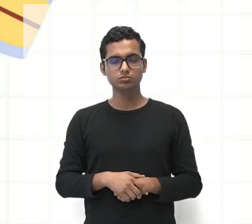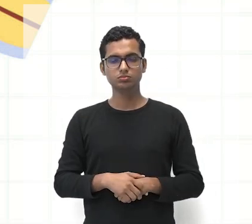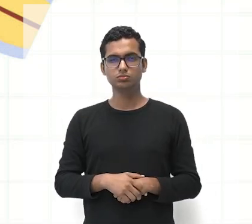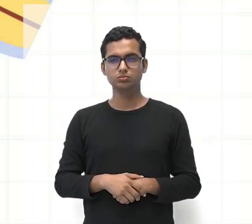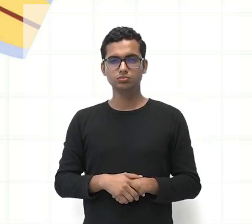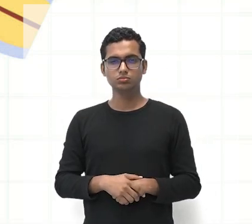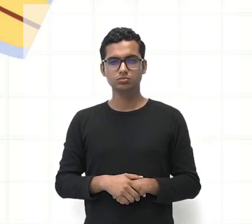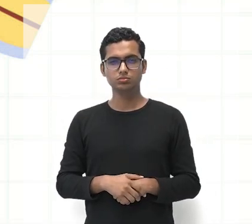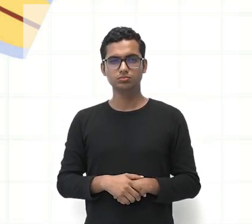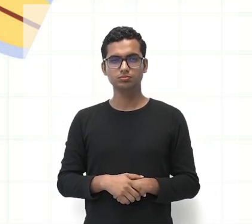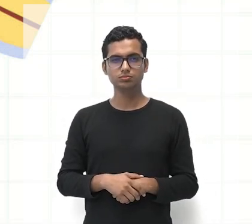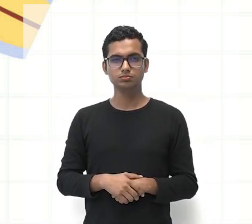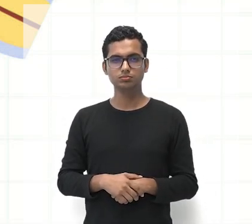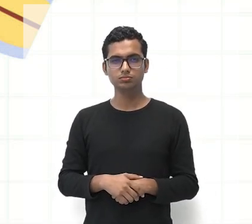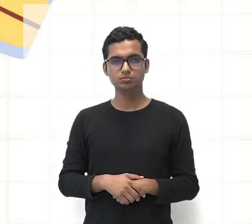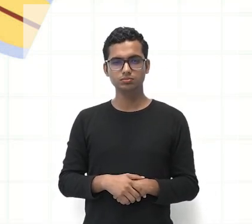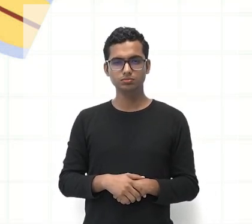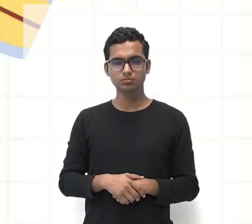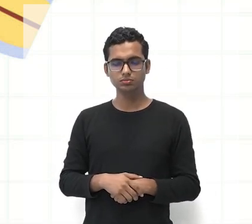pelo nervo óptico,